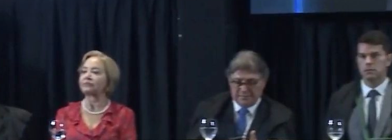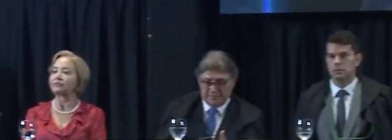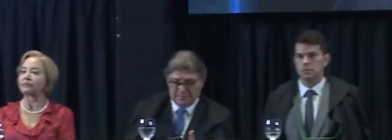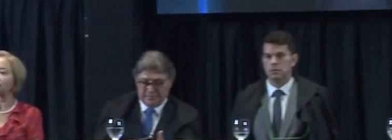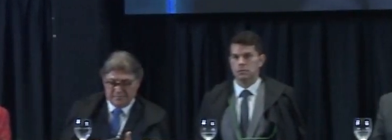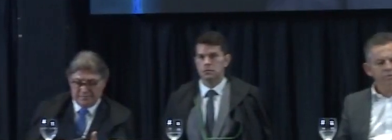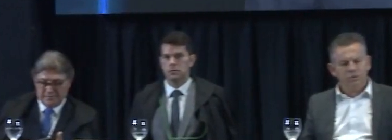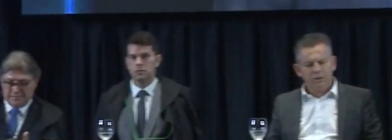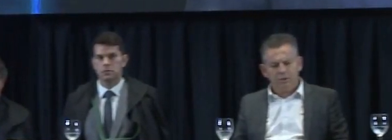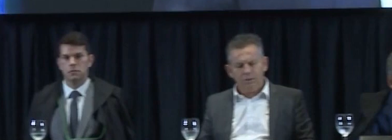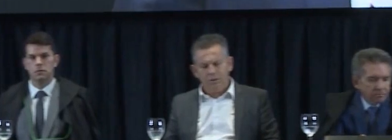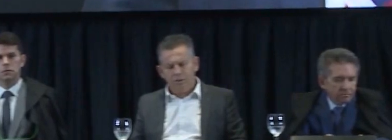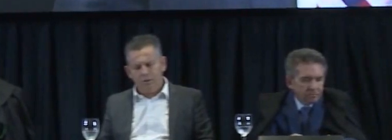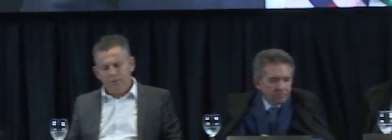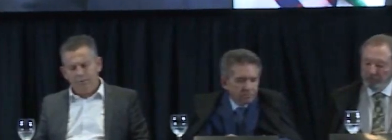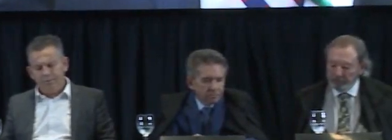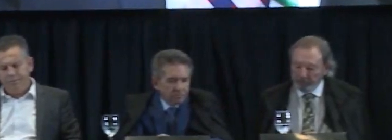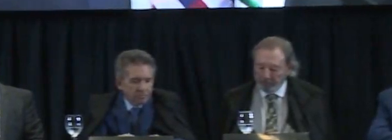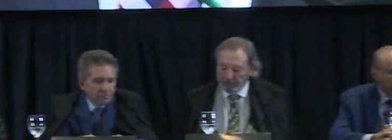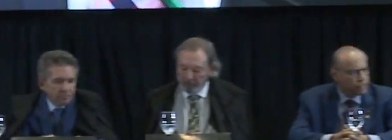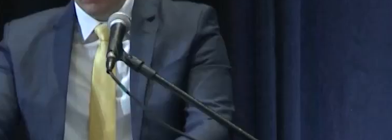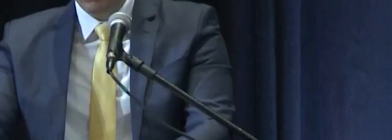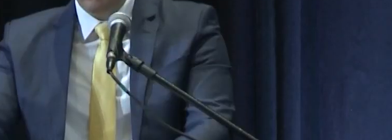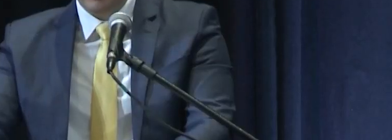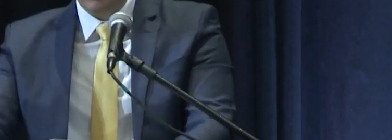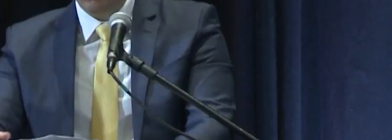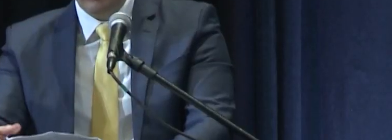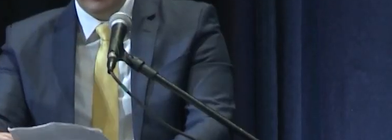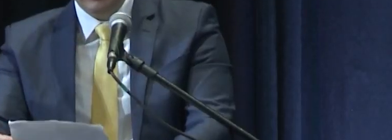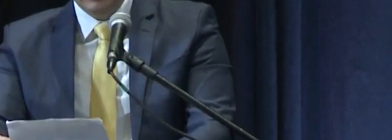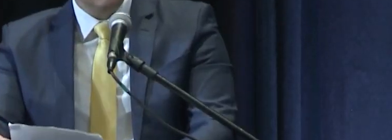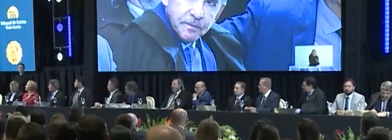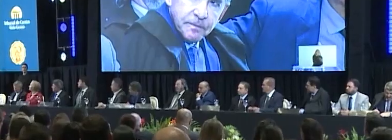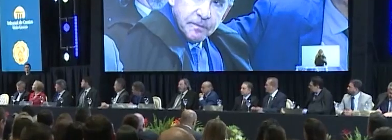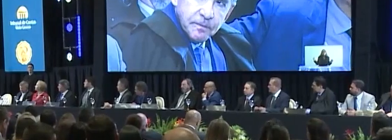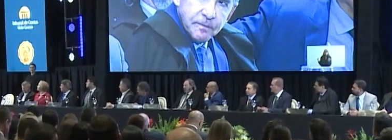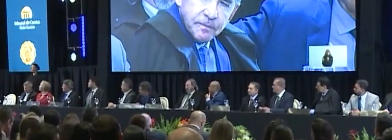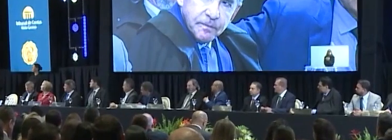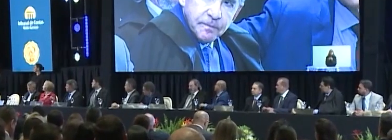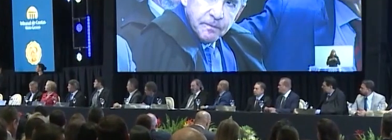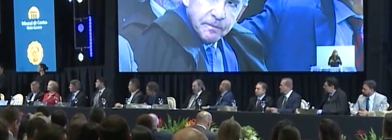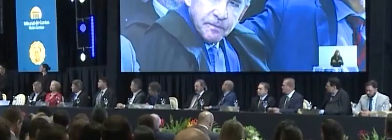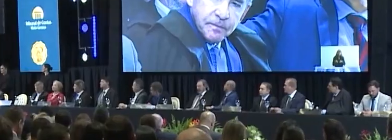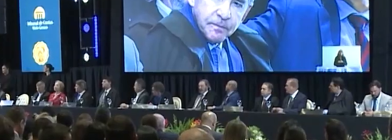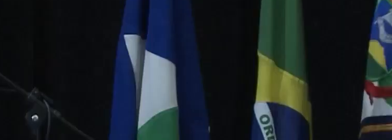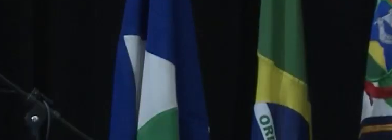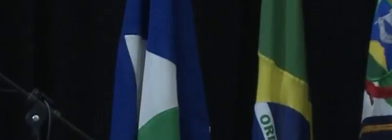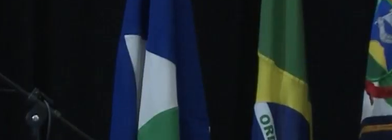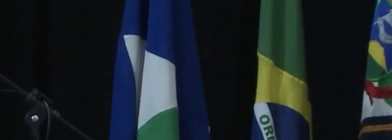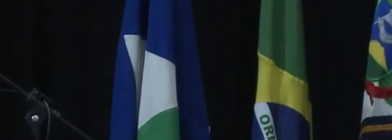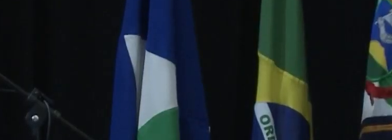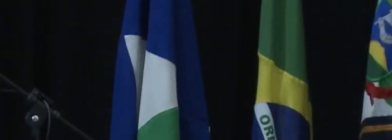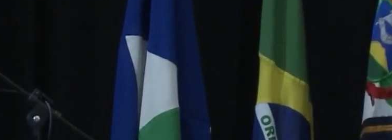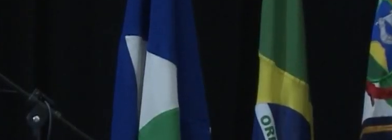públicos, entidades e instituições de classe desejaram à mesa diretora empossada uma excelente gestão